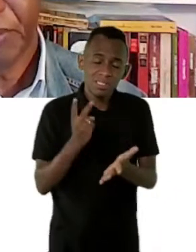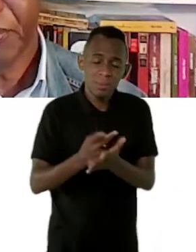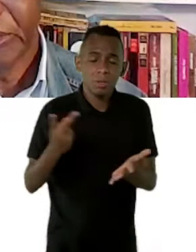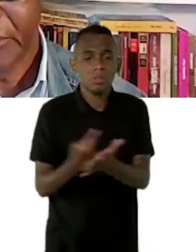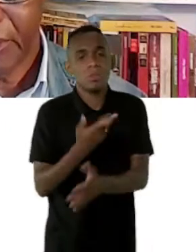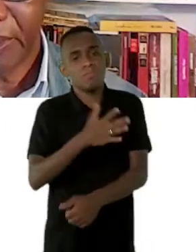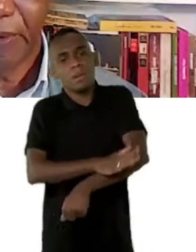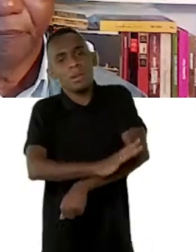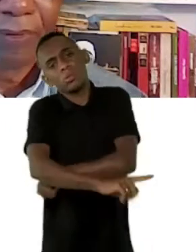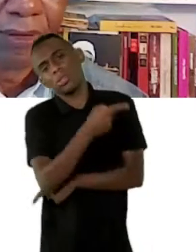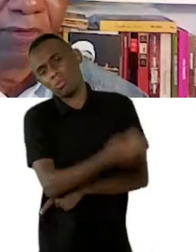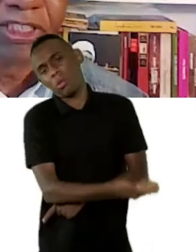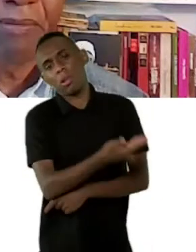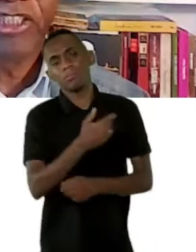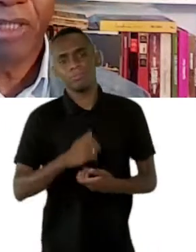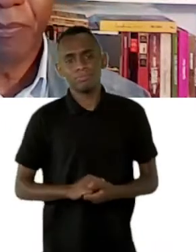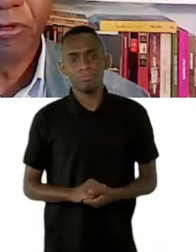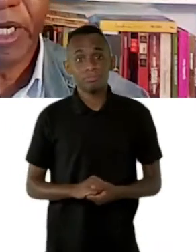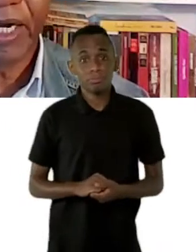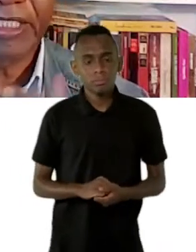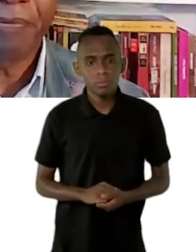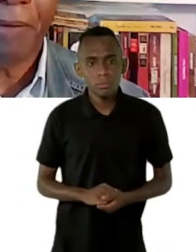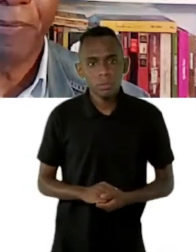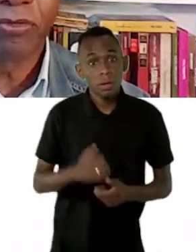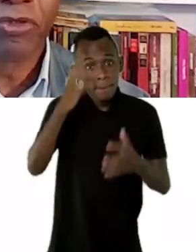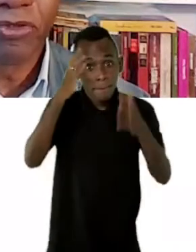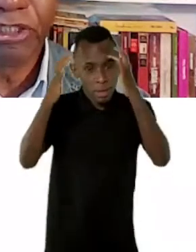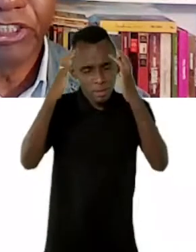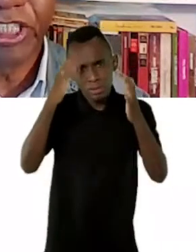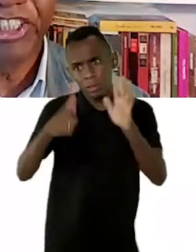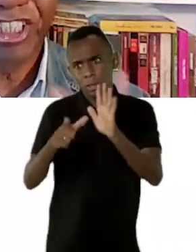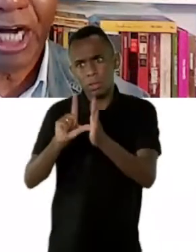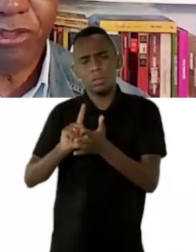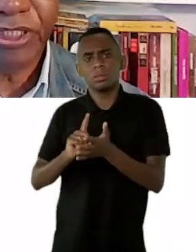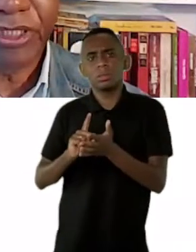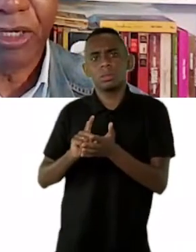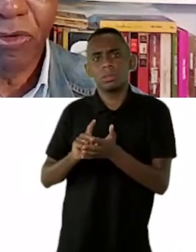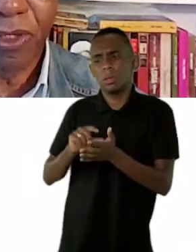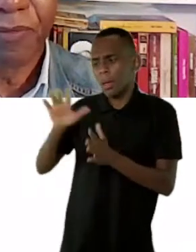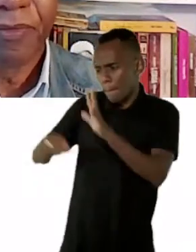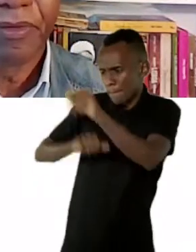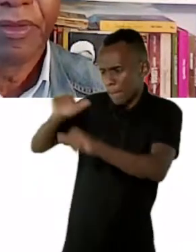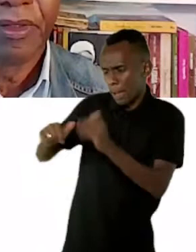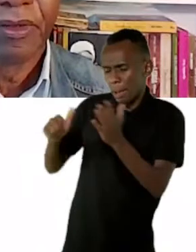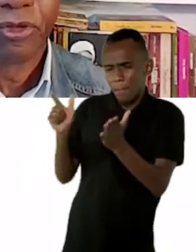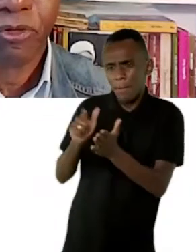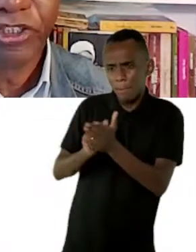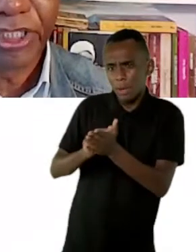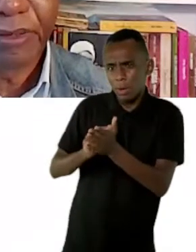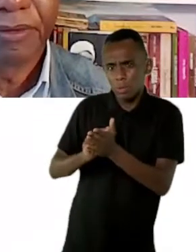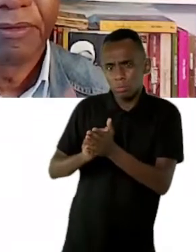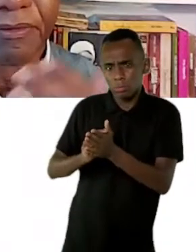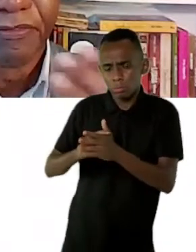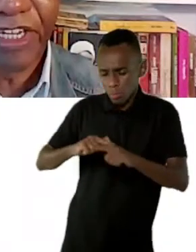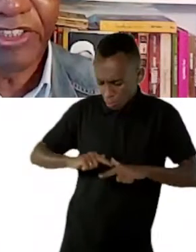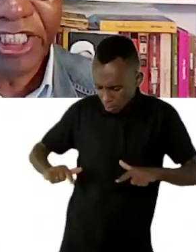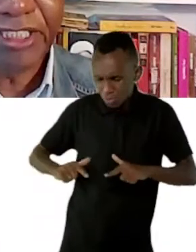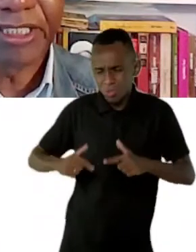É isso mesmo. Você imaginar uma pessoa que cata papel todos os dias, descalça na rua,